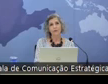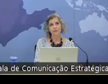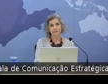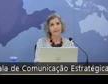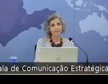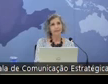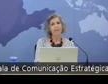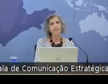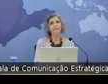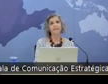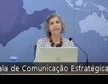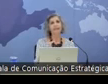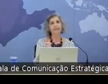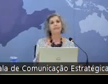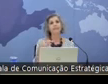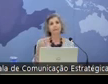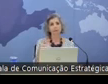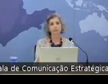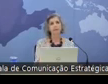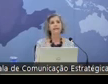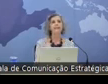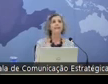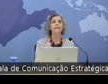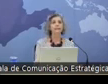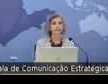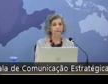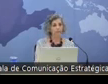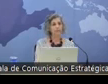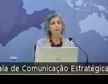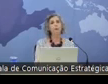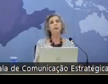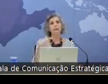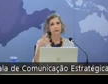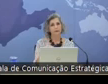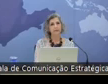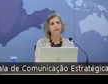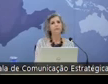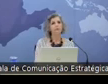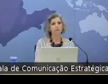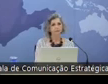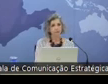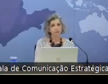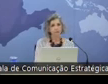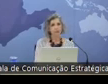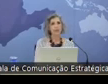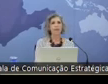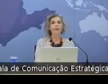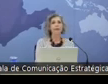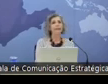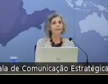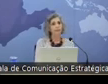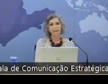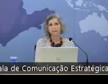sais as vigilâncias tem que atrás para saber se aquela mulher que vinha sendo acompanhada ele que engravidou e eu vou ter que fazer uma notificação de uma